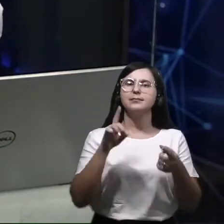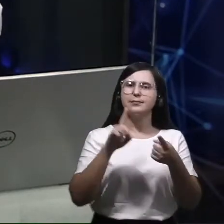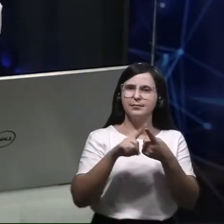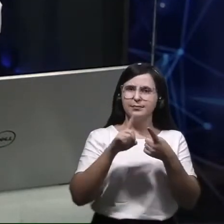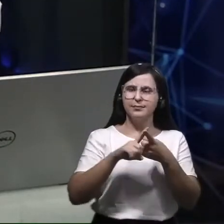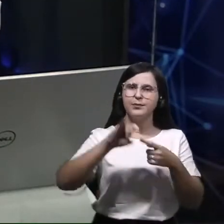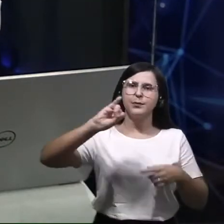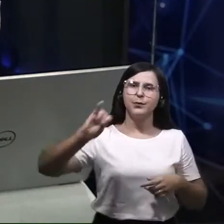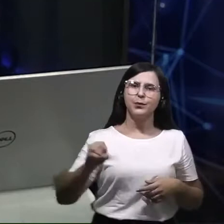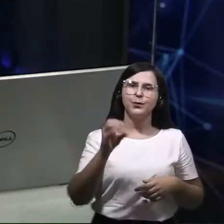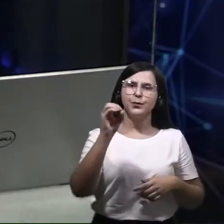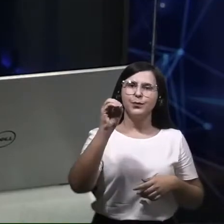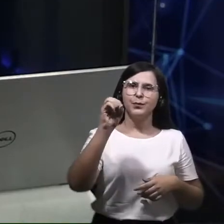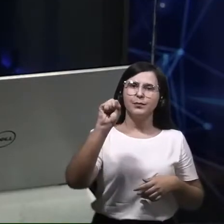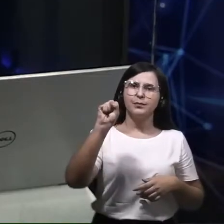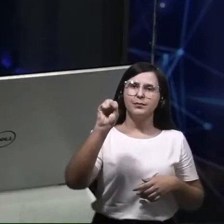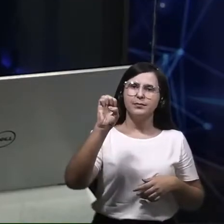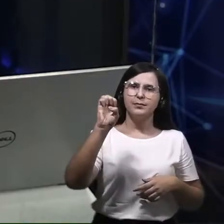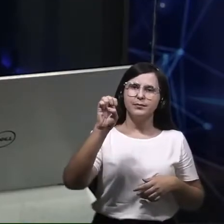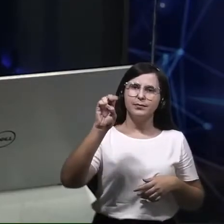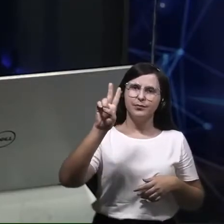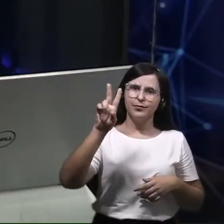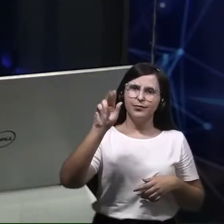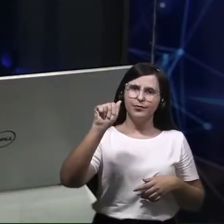Candidato Josevaldo Cowboy.